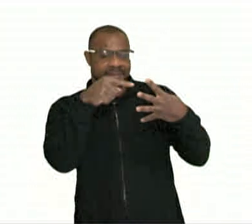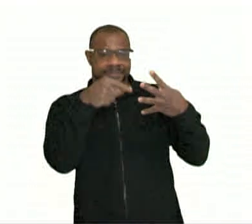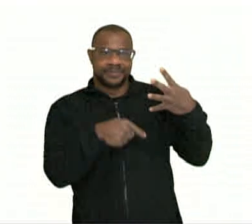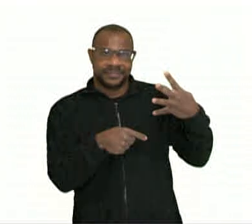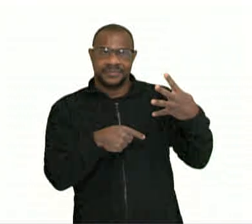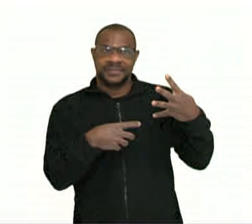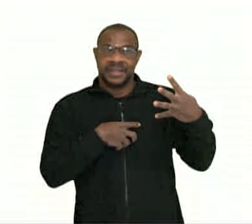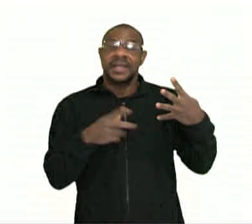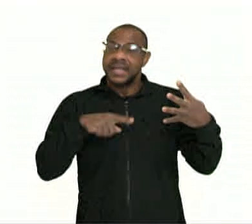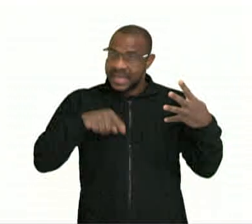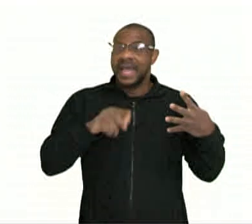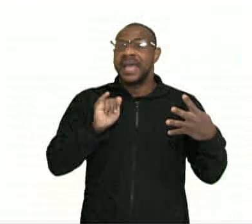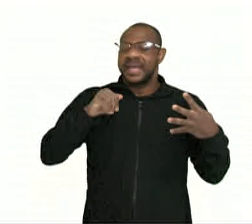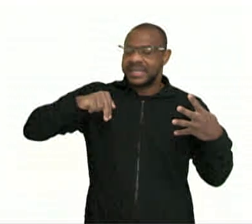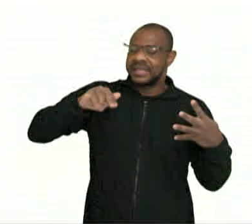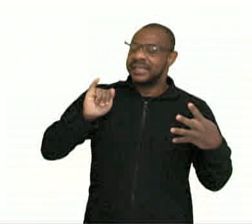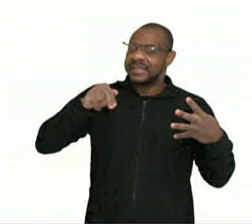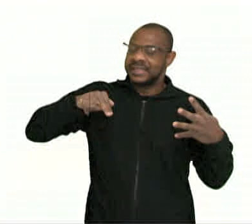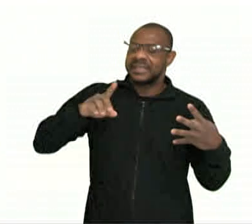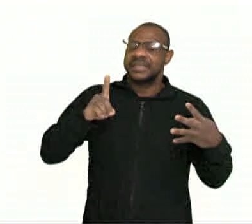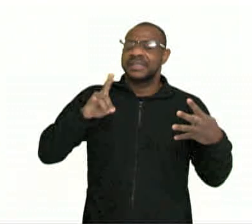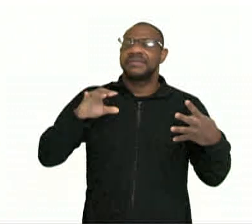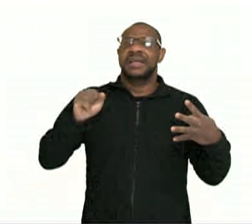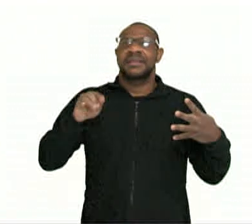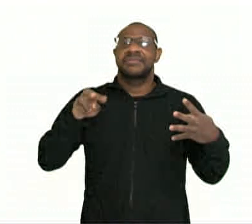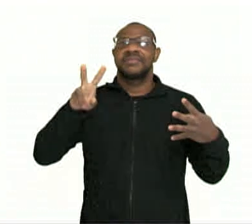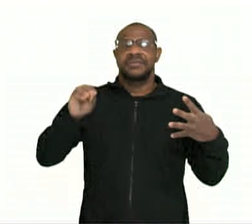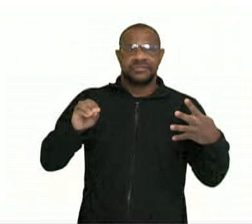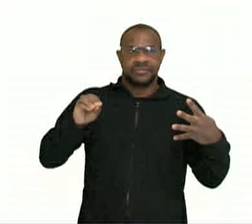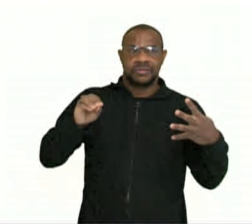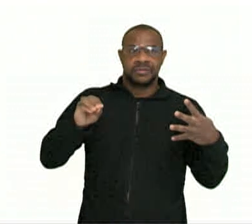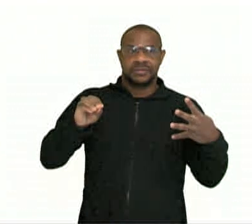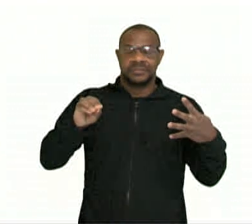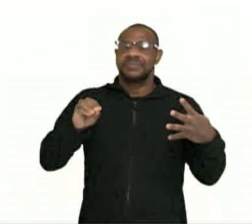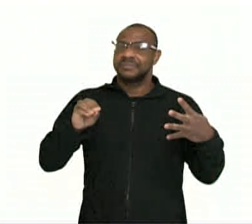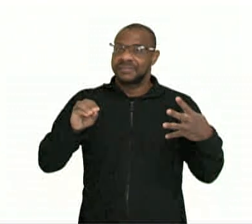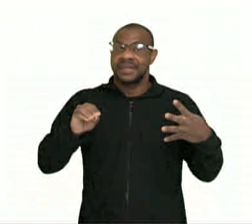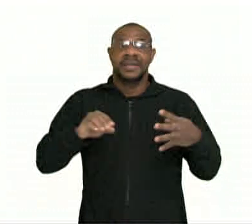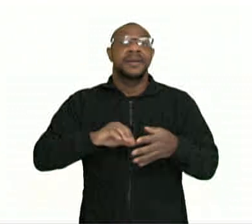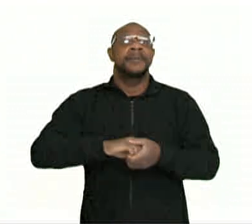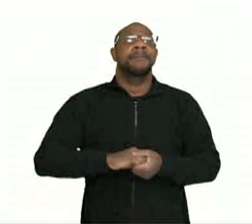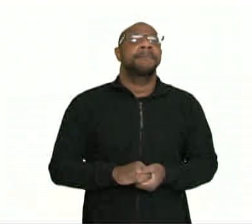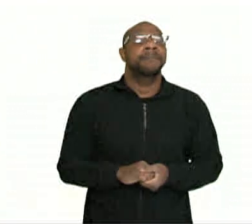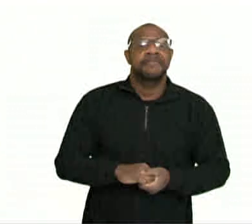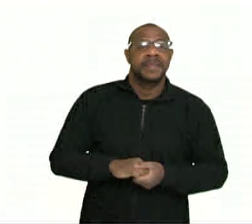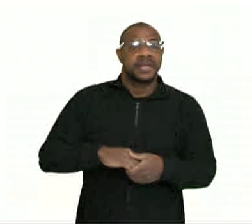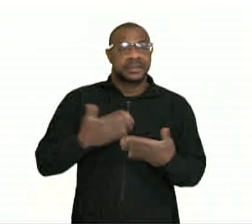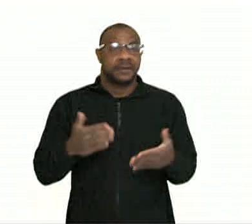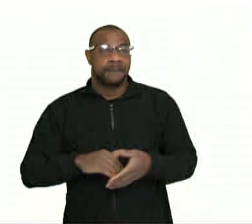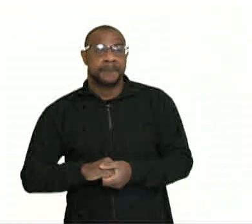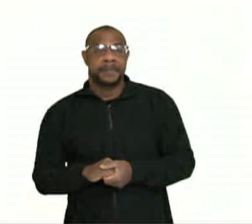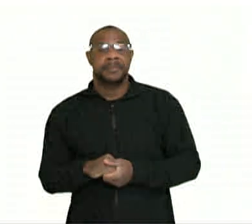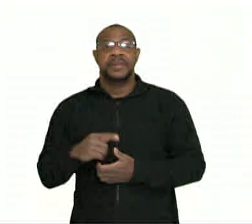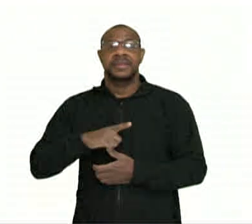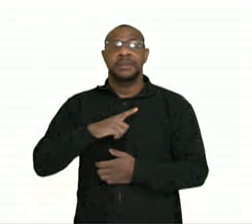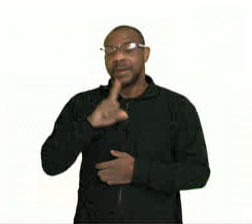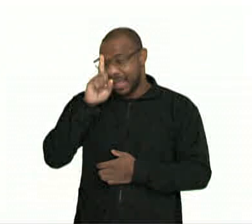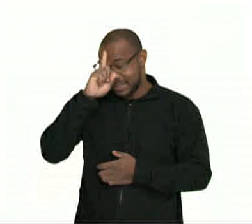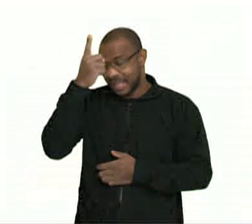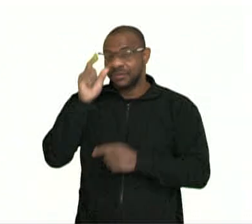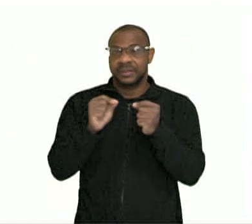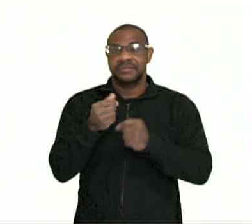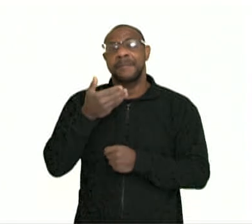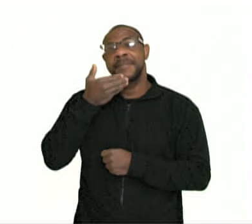no modo indicativo, estão todos em que modo? No imperativo afirmativo, dando ao leitor uma ideia de pedido,